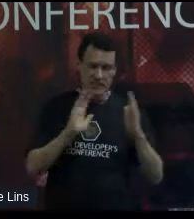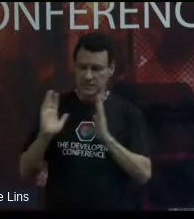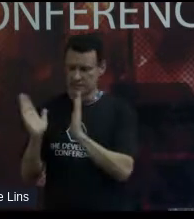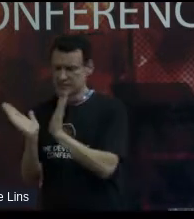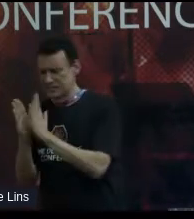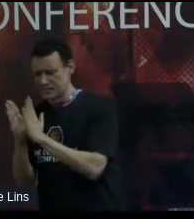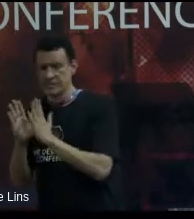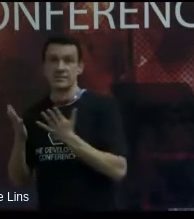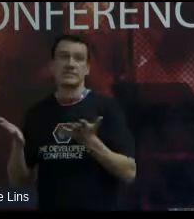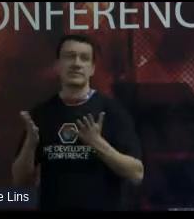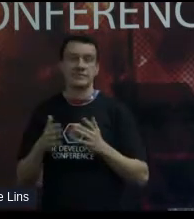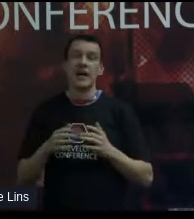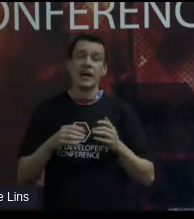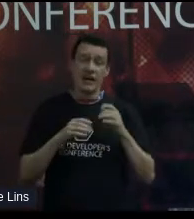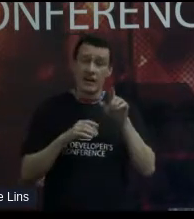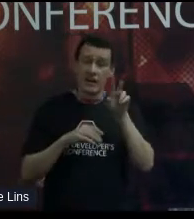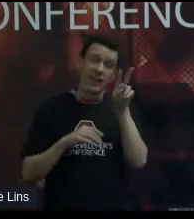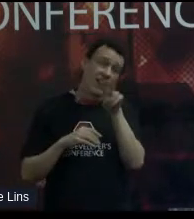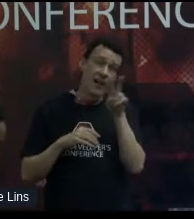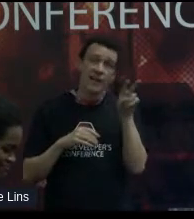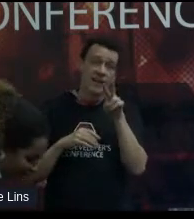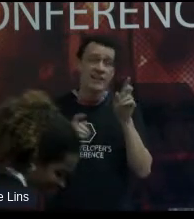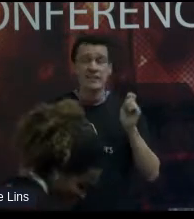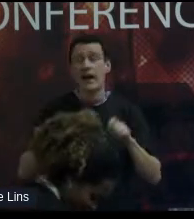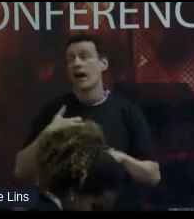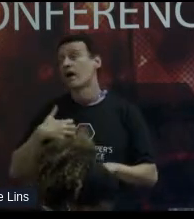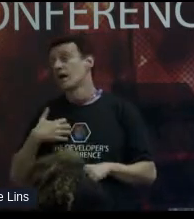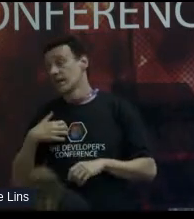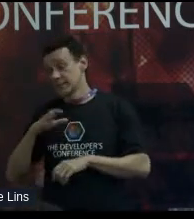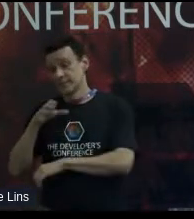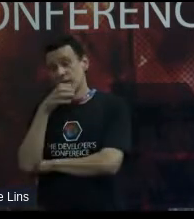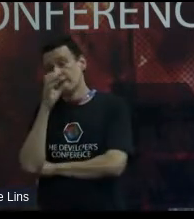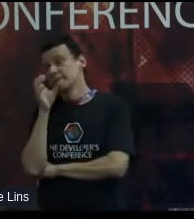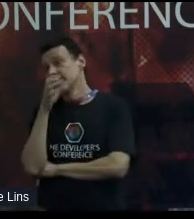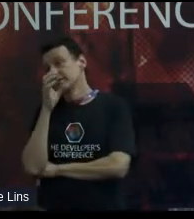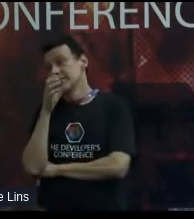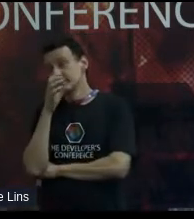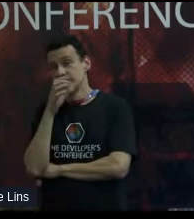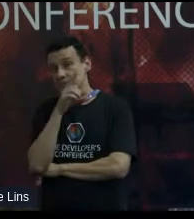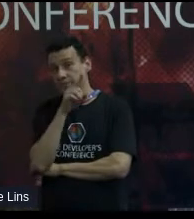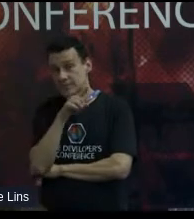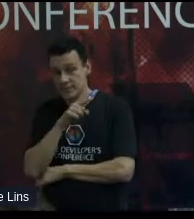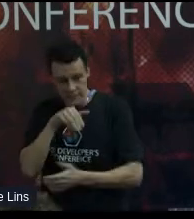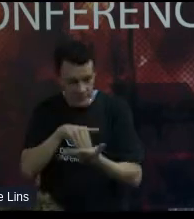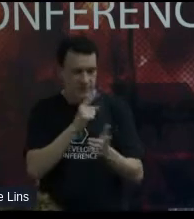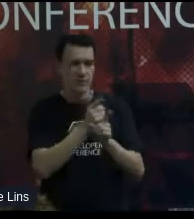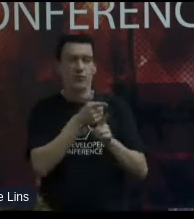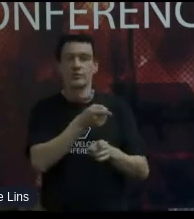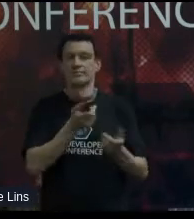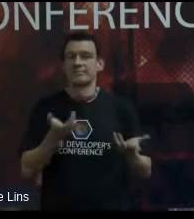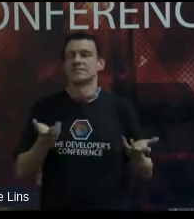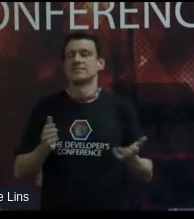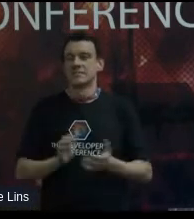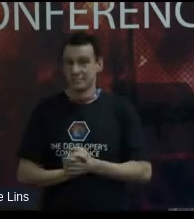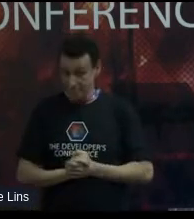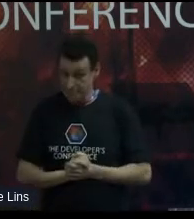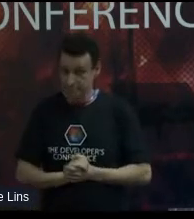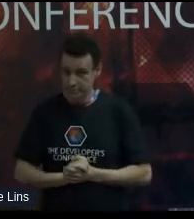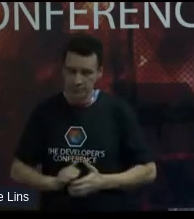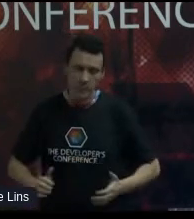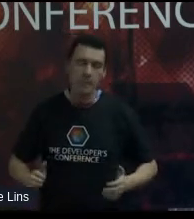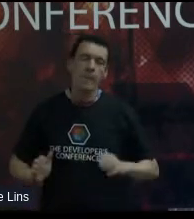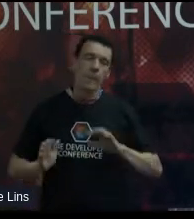de café com muita tranquilidade. Boa. Né, não? Oh, Bem, e aí vamos falar